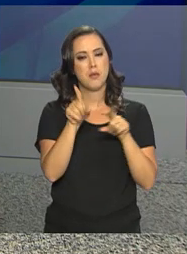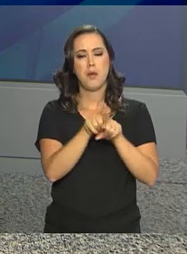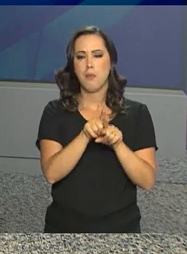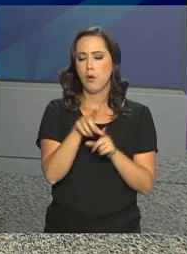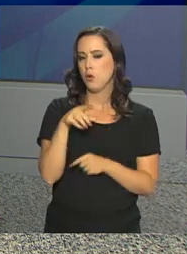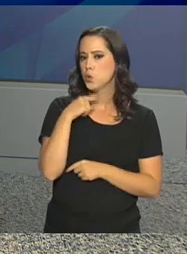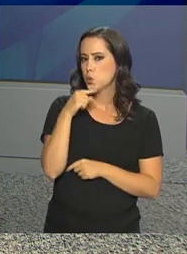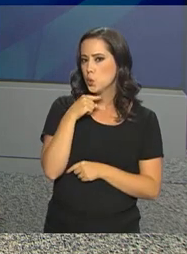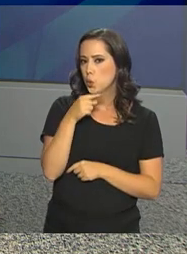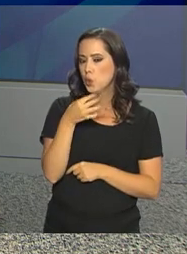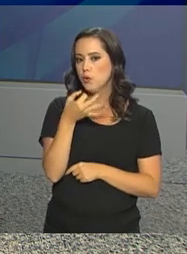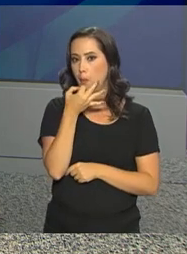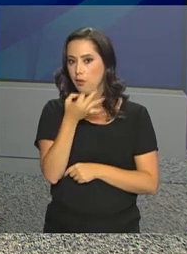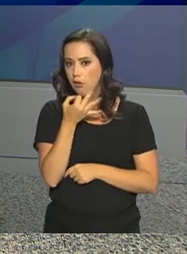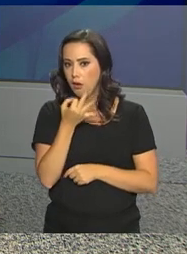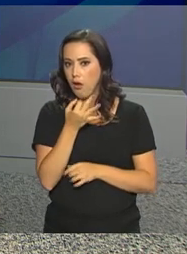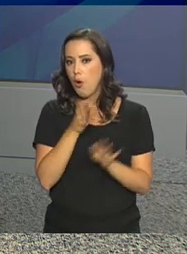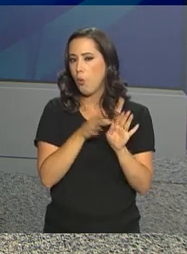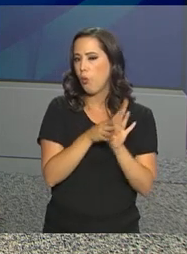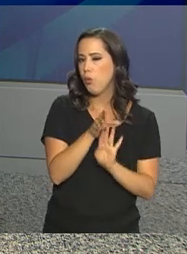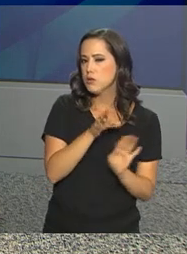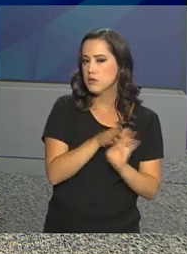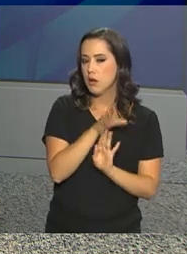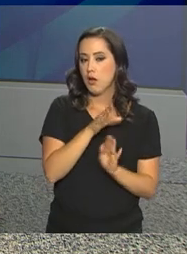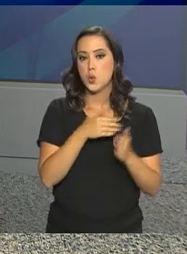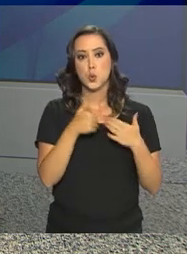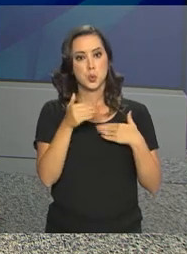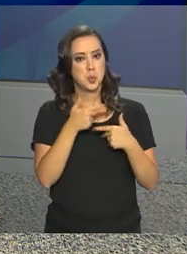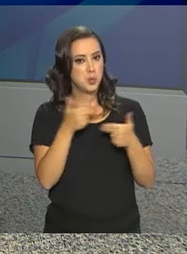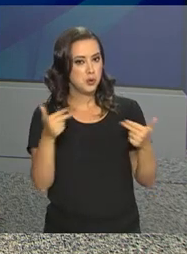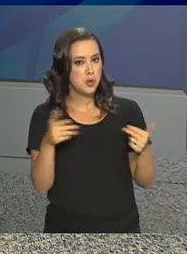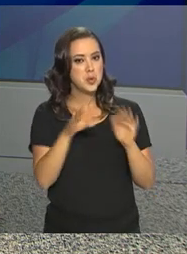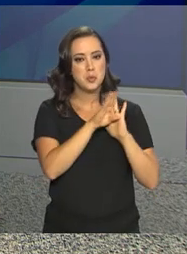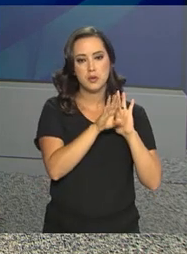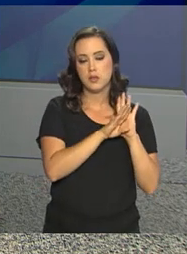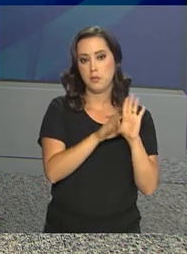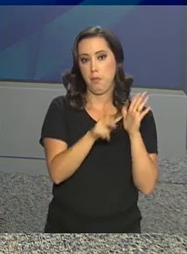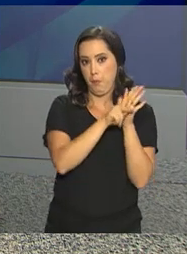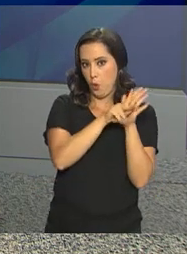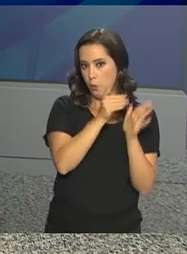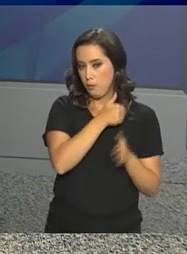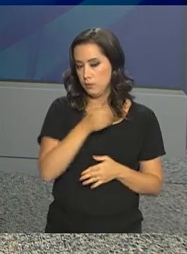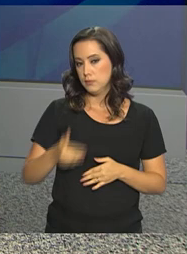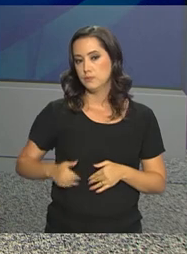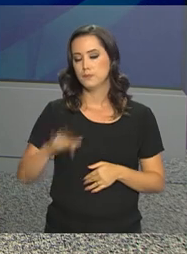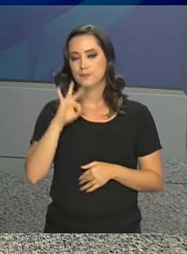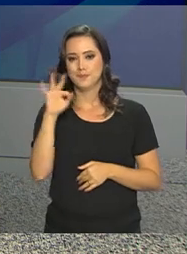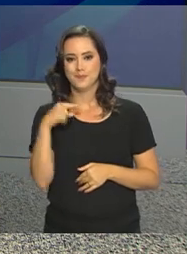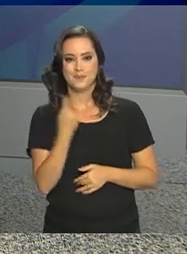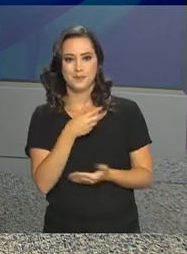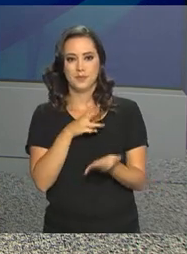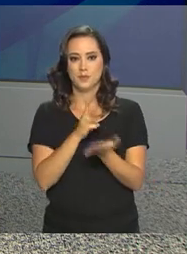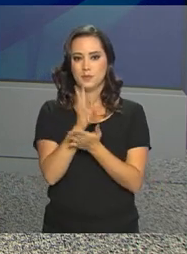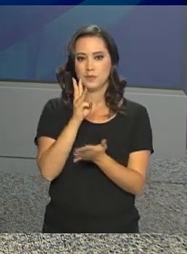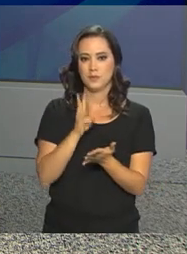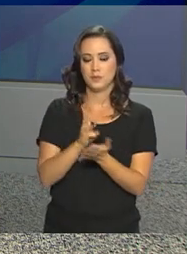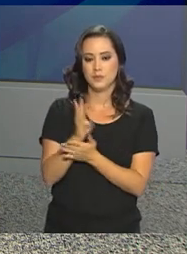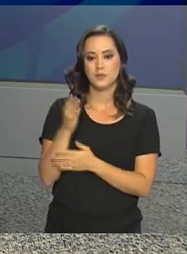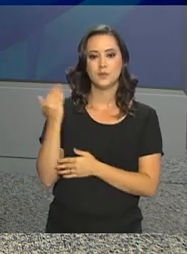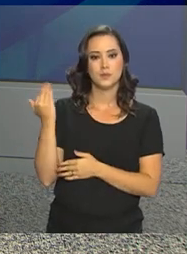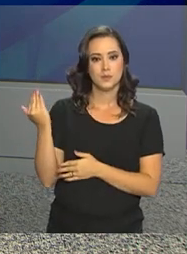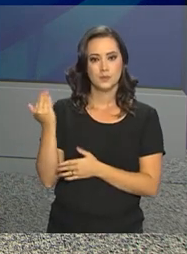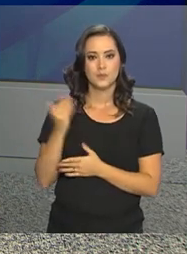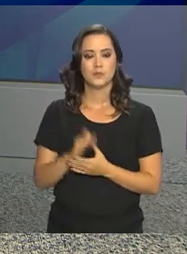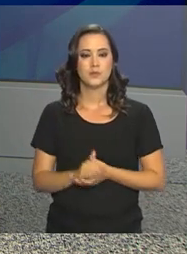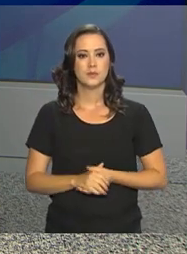mandar suas sugestões de reportagens ou dúvidas sobre programas e ações do governo federal para o nosso WhatsApp. Anote aí. O número